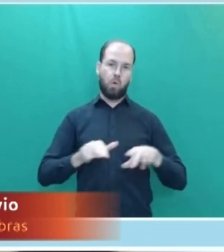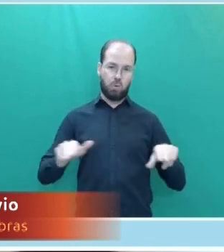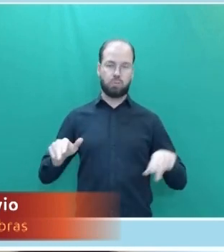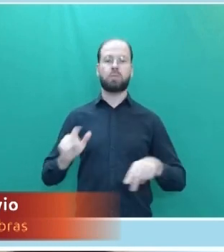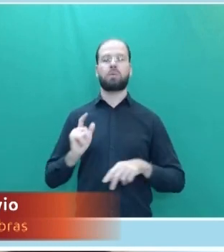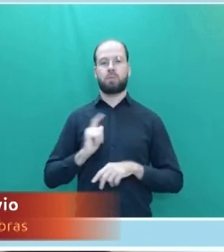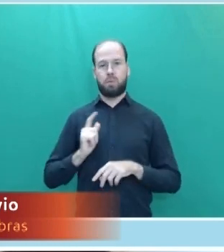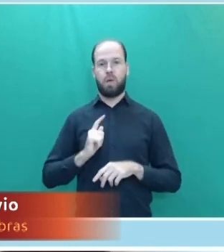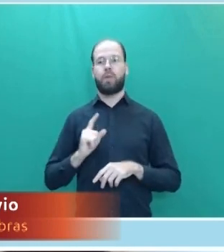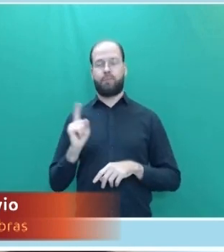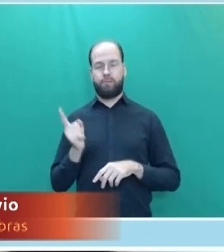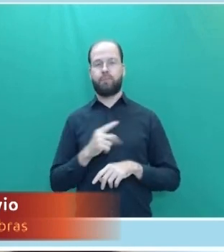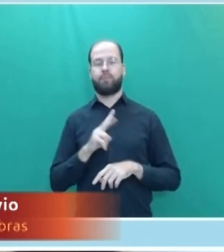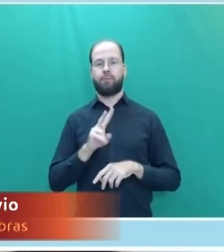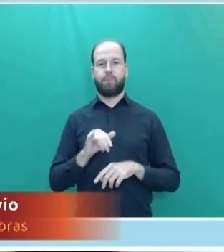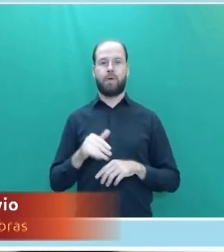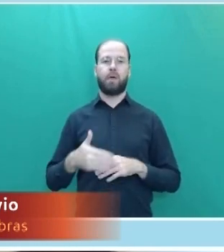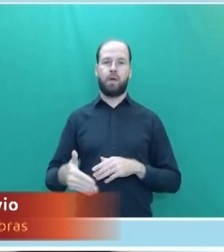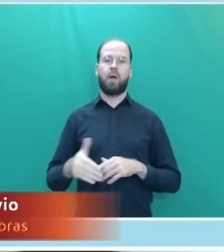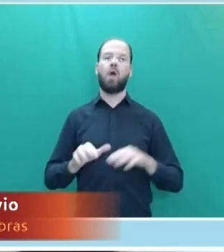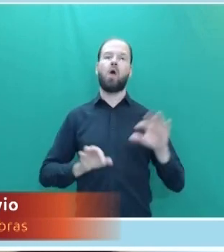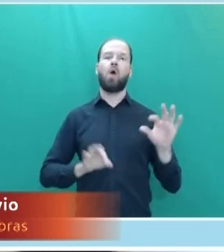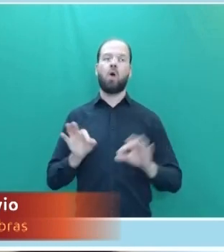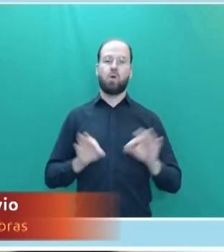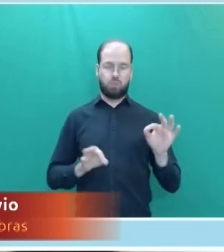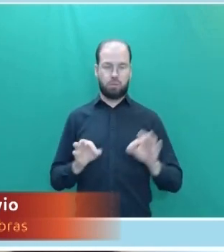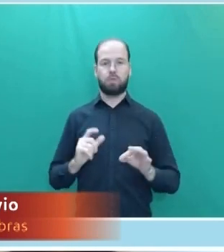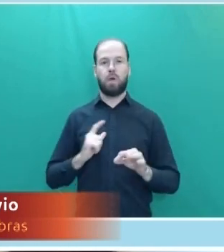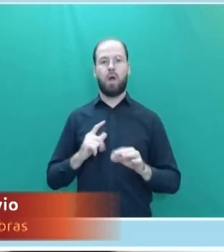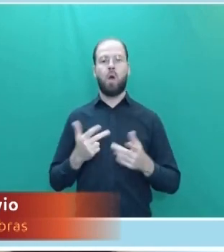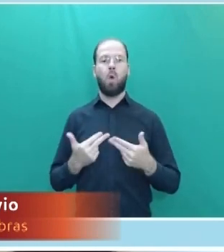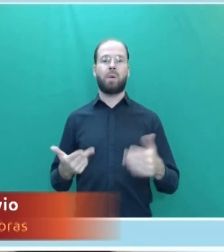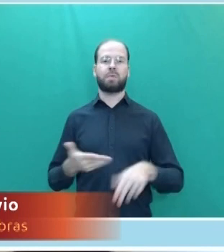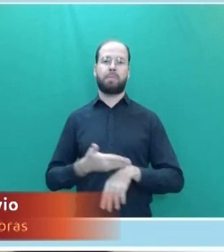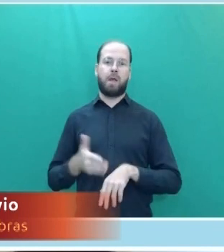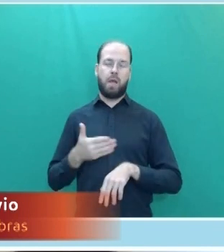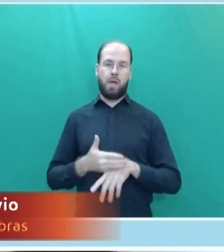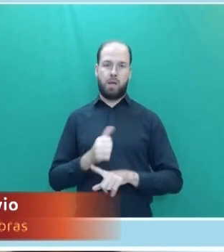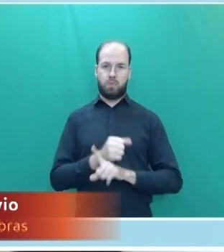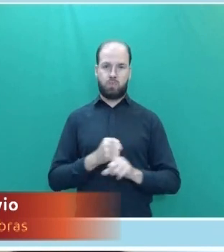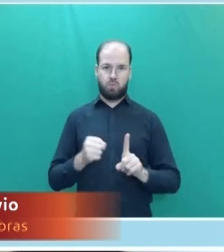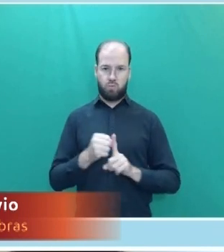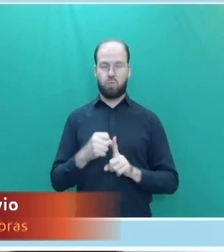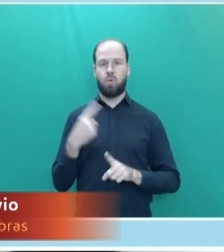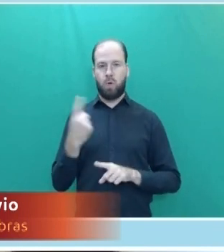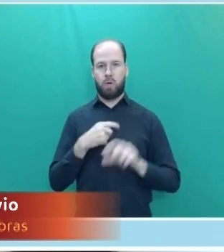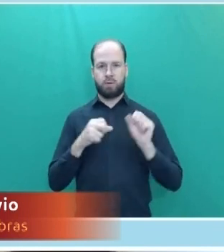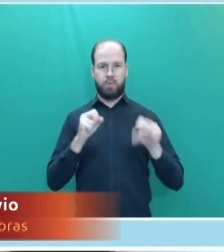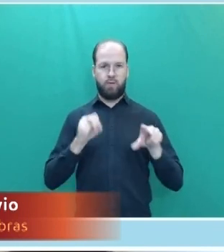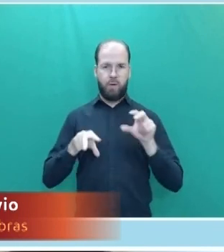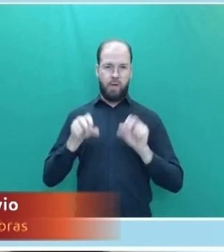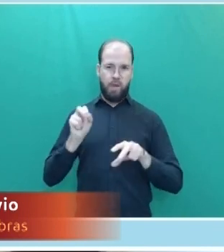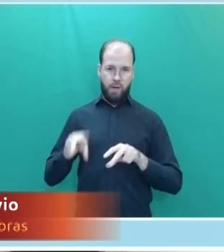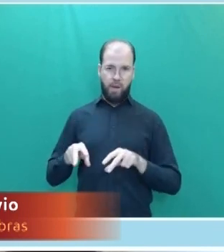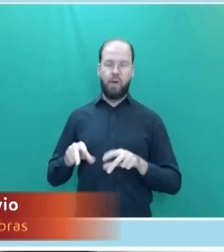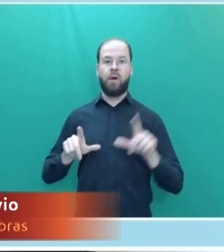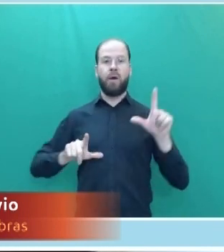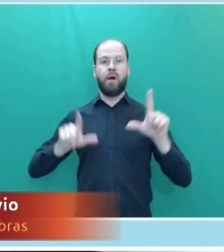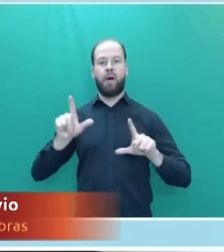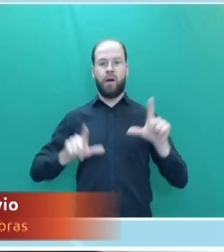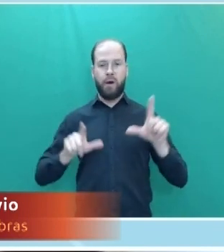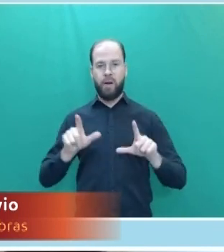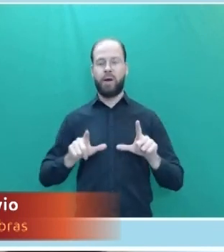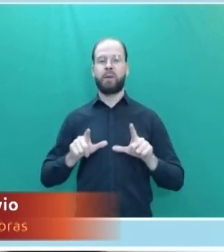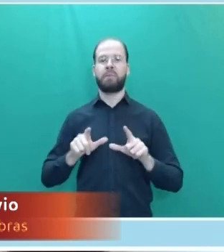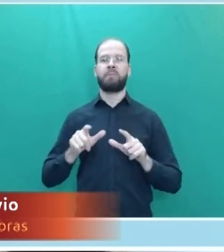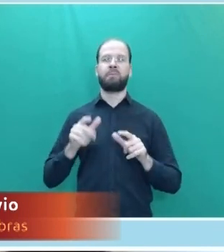vão organizar e aí vão acabar regulando algumas práticas sociais, né? O que a gente vê na televisão, seja no